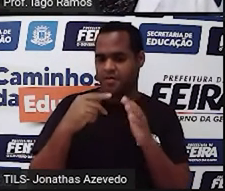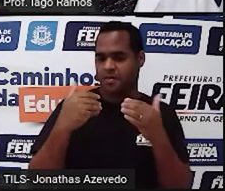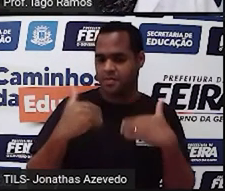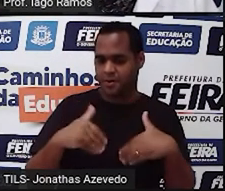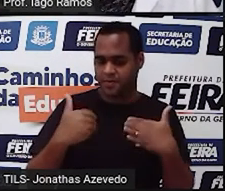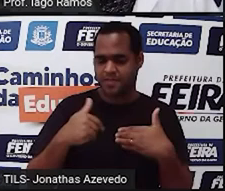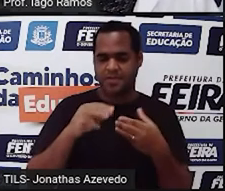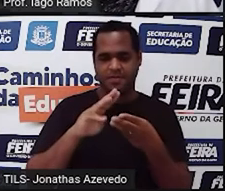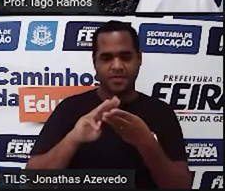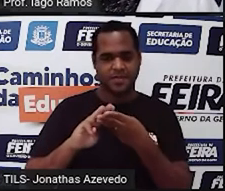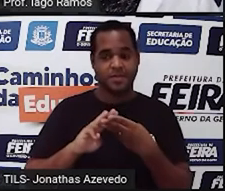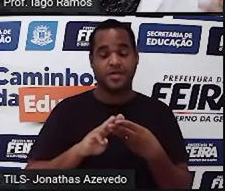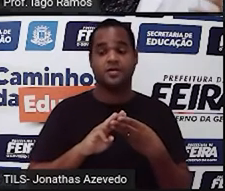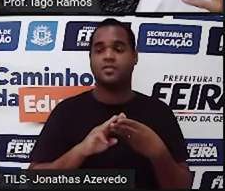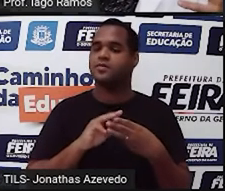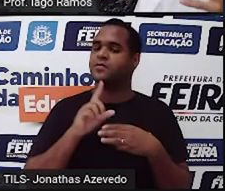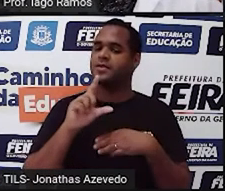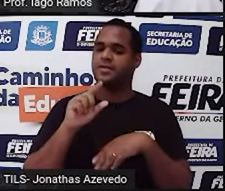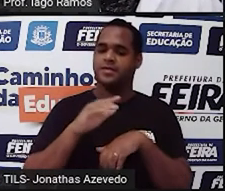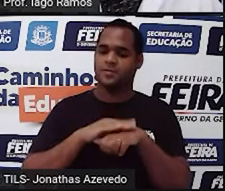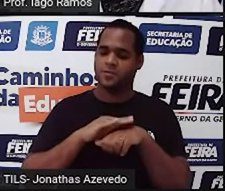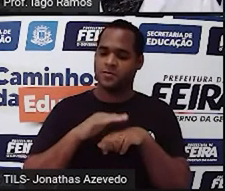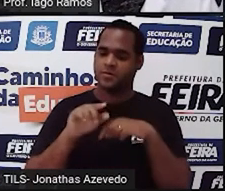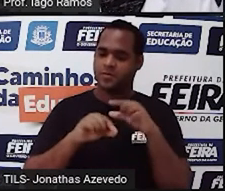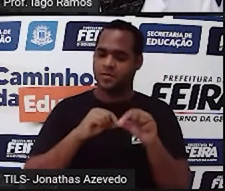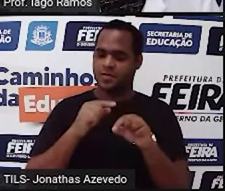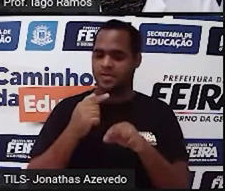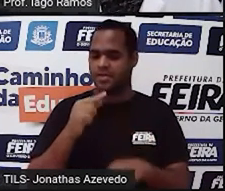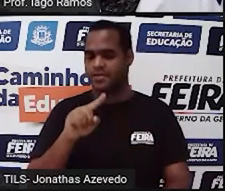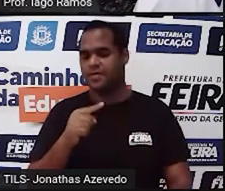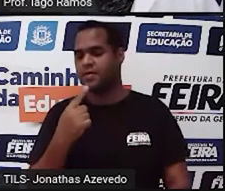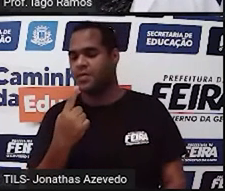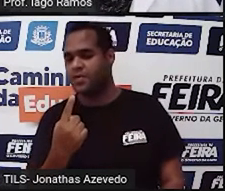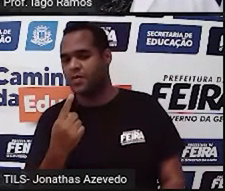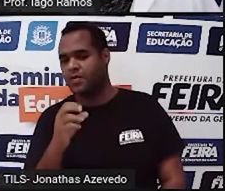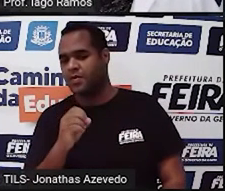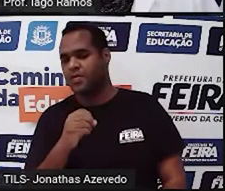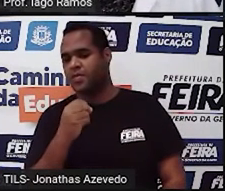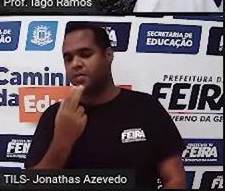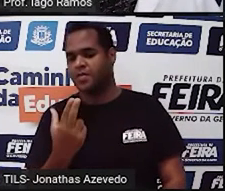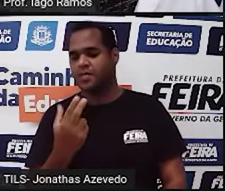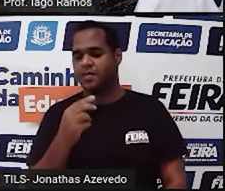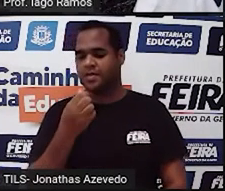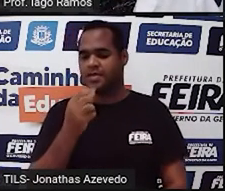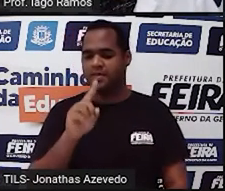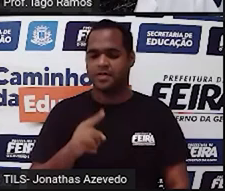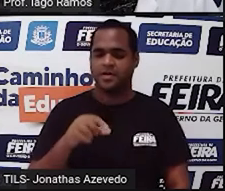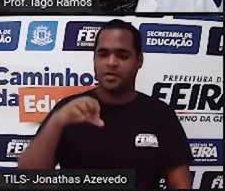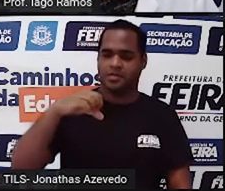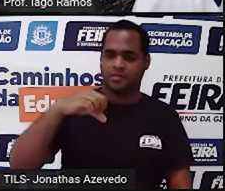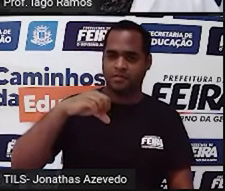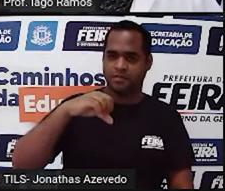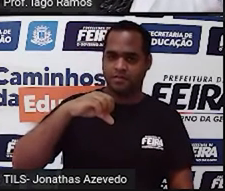matemática você escolheria a nota 7,1 ou anota 6,9